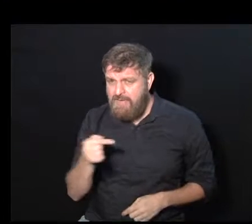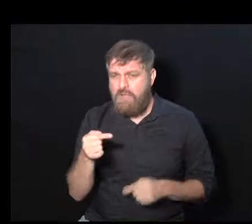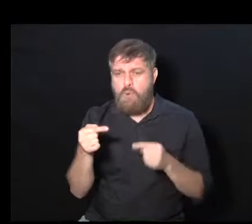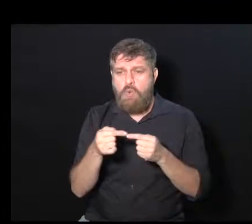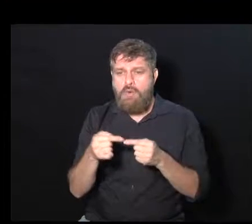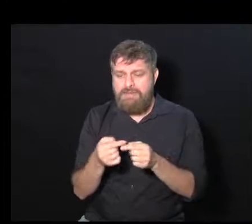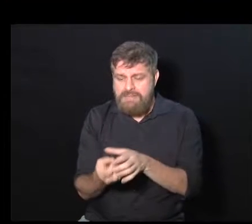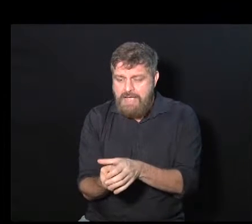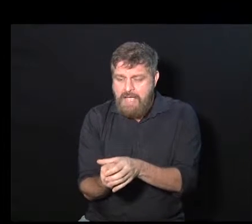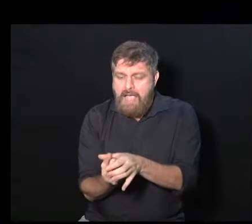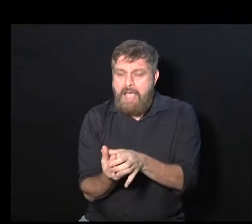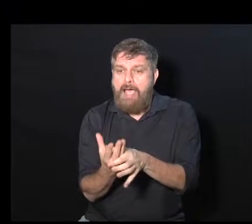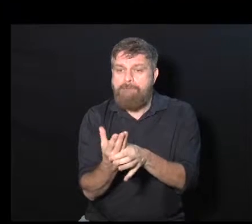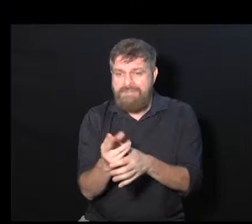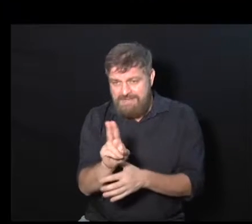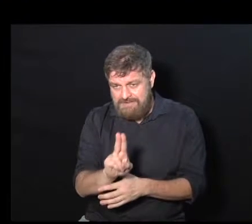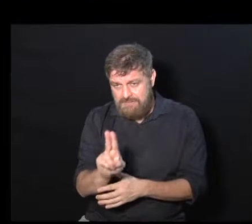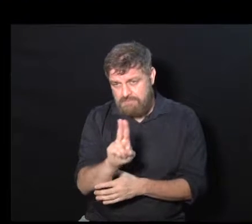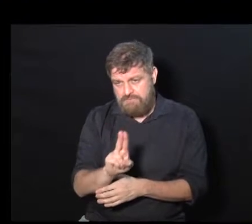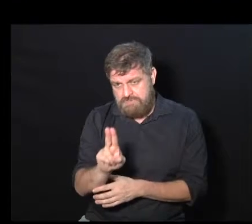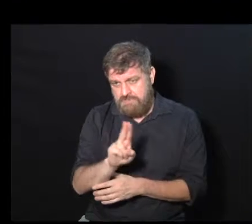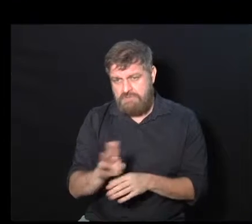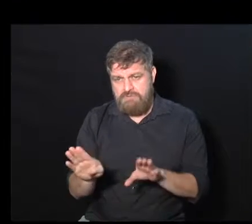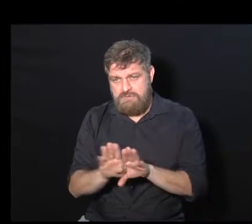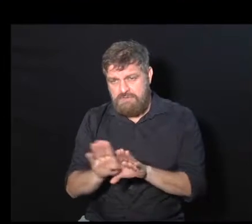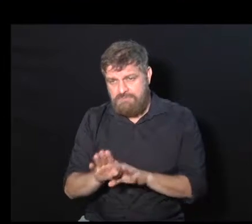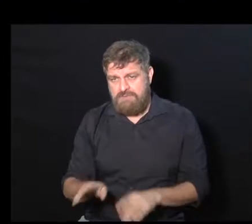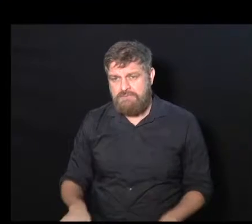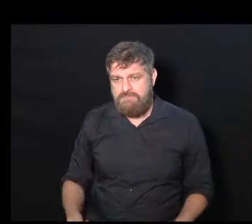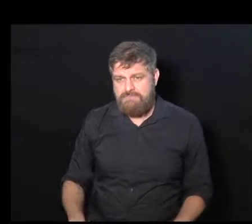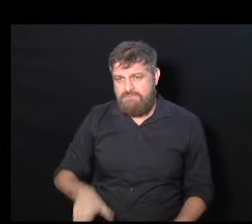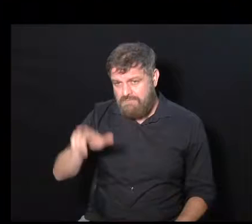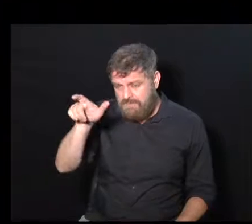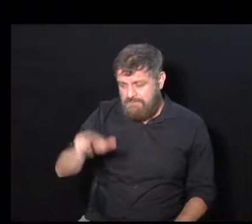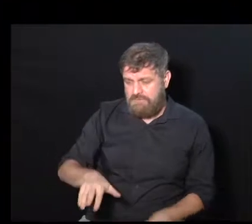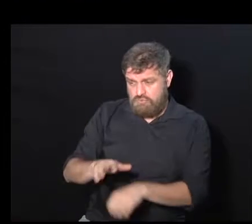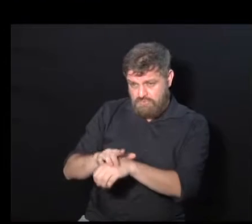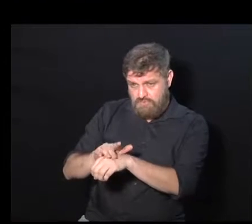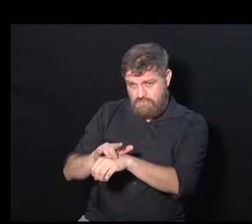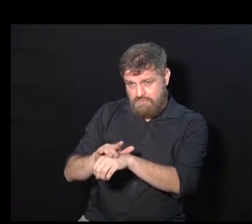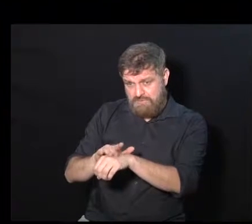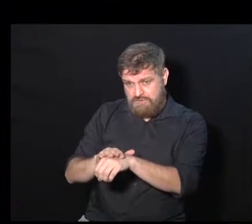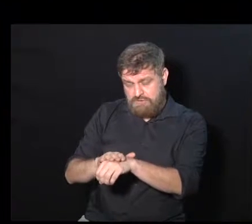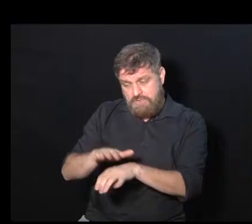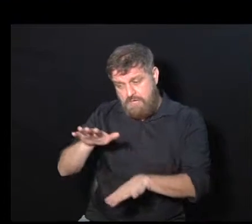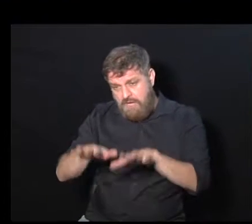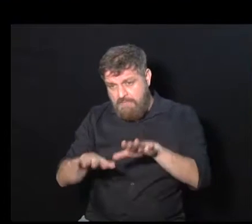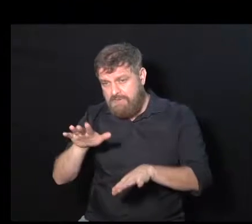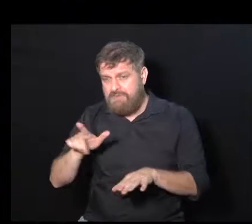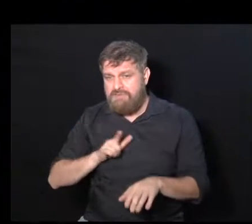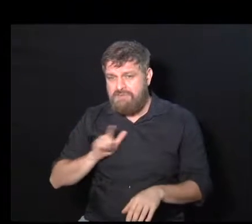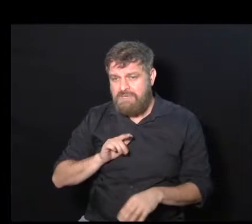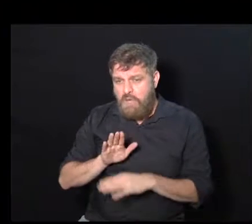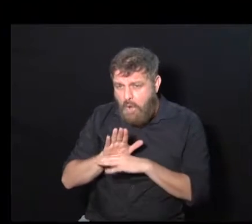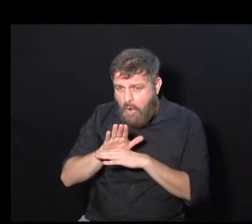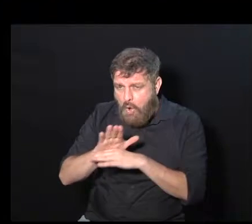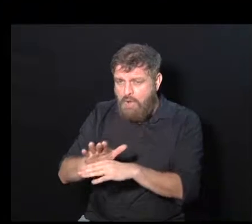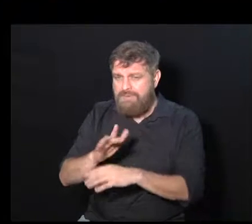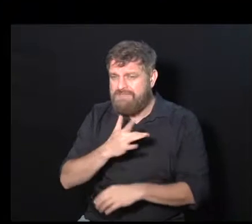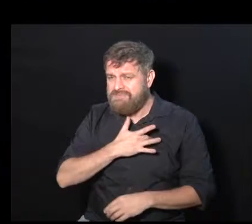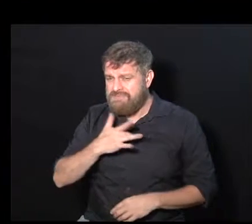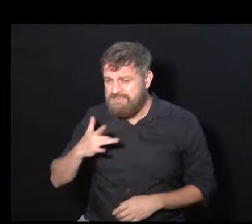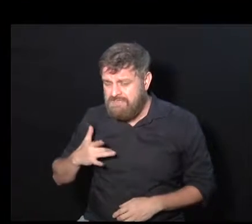as plantas medicinais. Então, dependendo da gravidade da doença, para atenção primária em